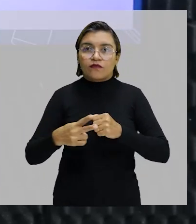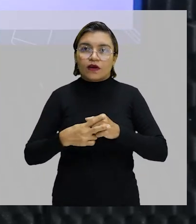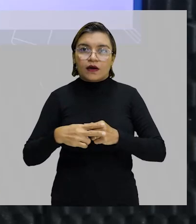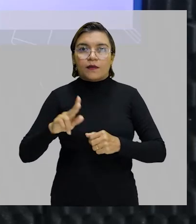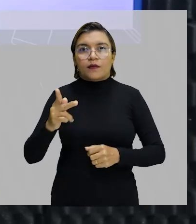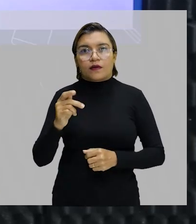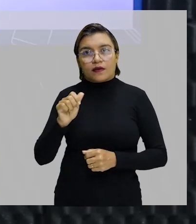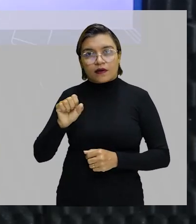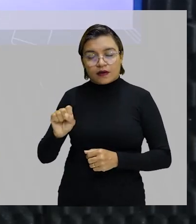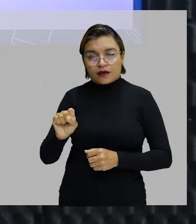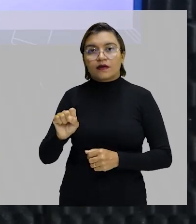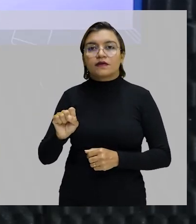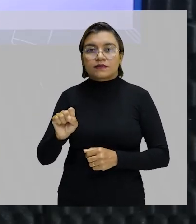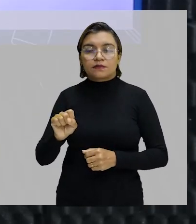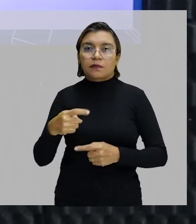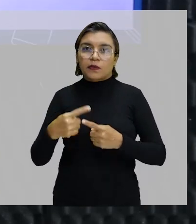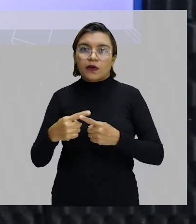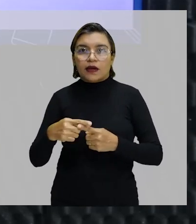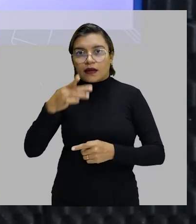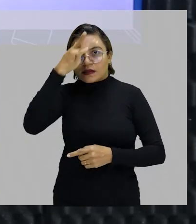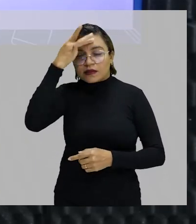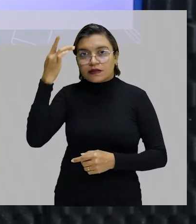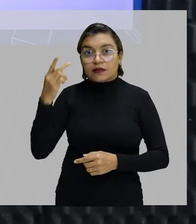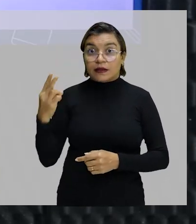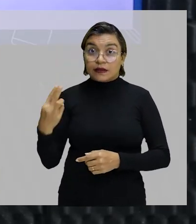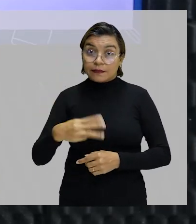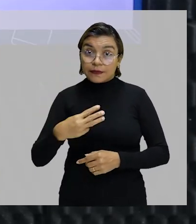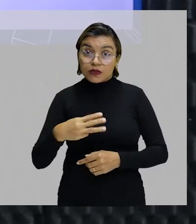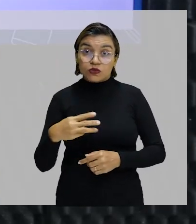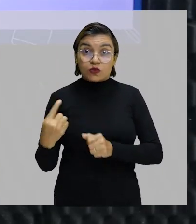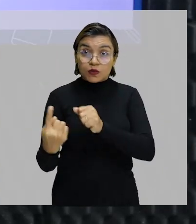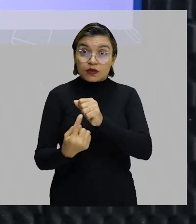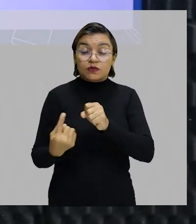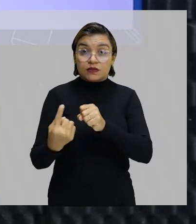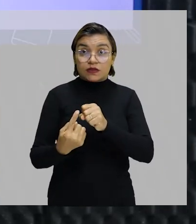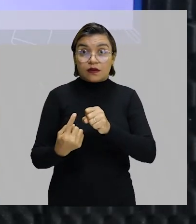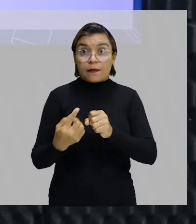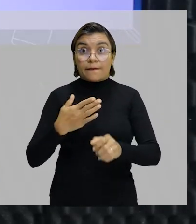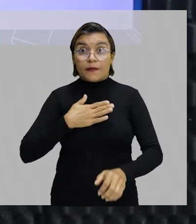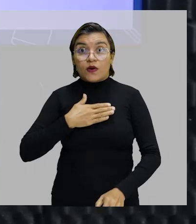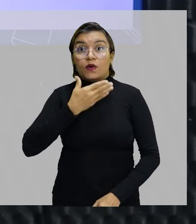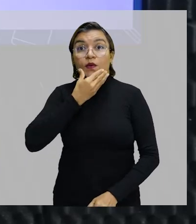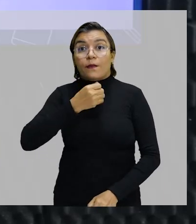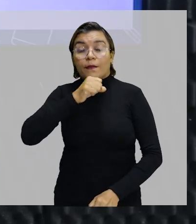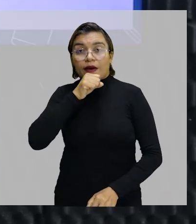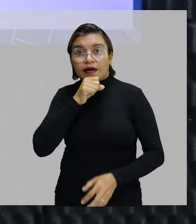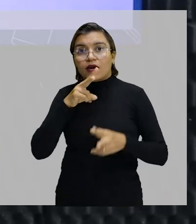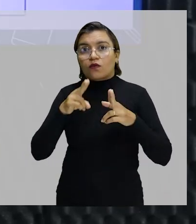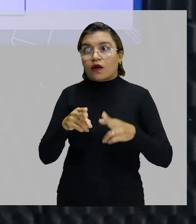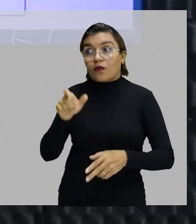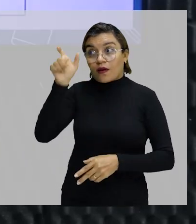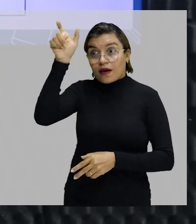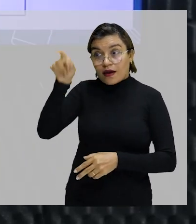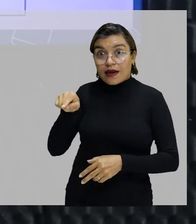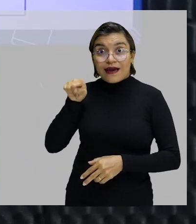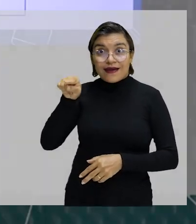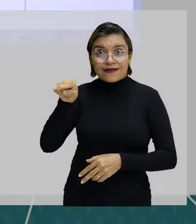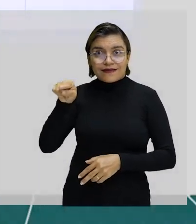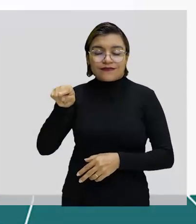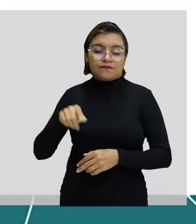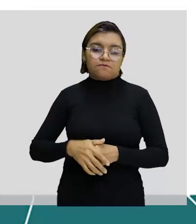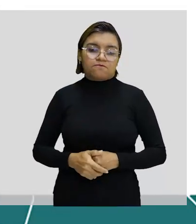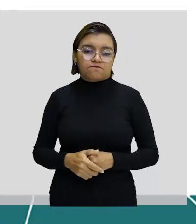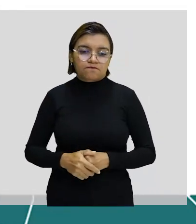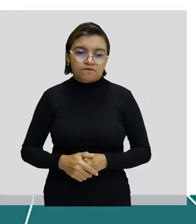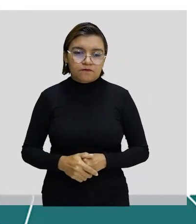usado porque é terceira pessoa do singular. Meu pai é a mesma coisa que ele em inglês. Bom?